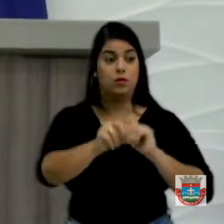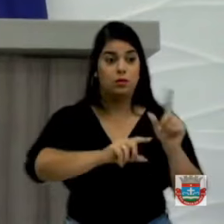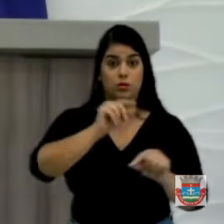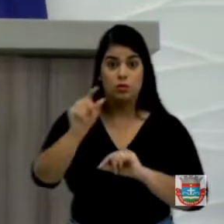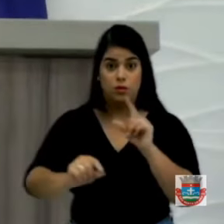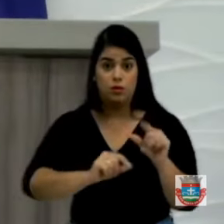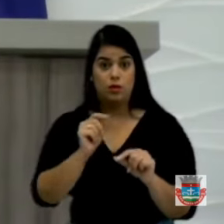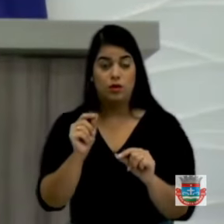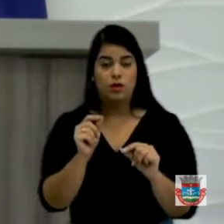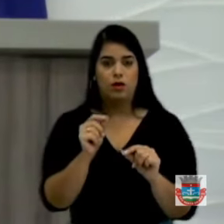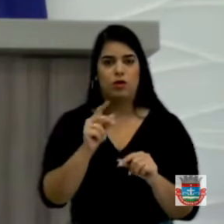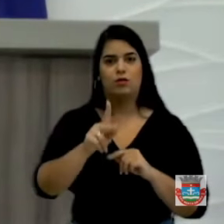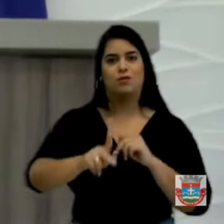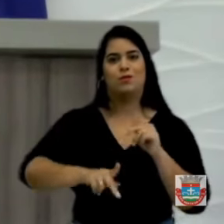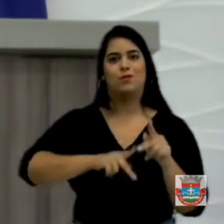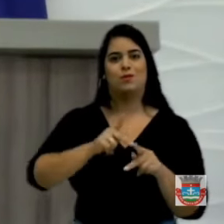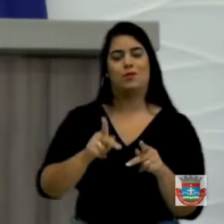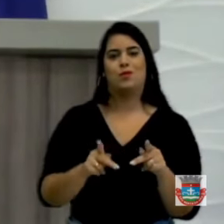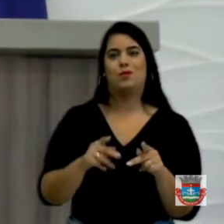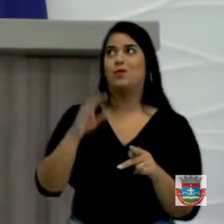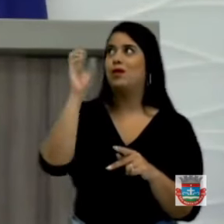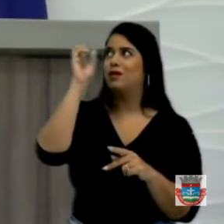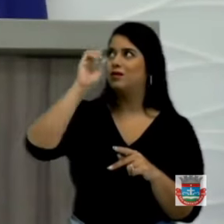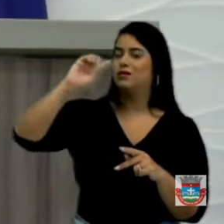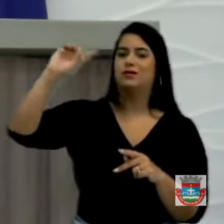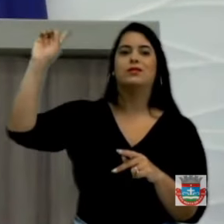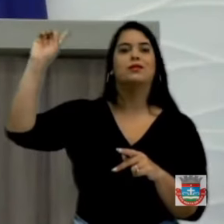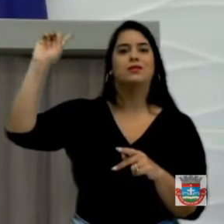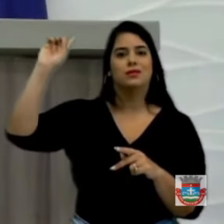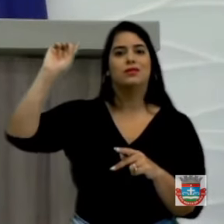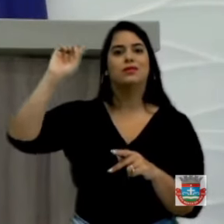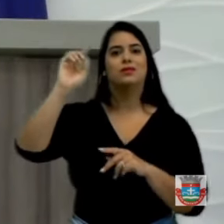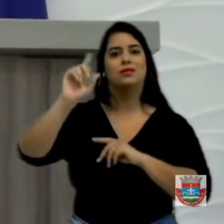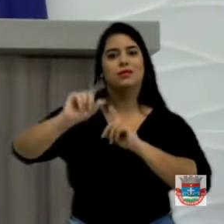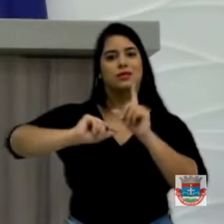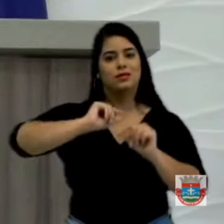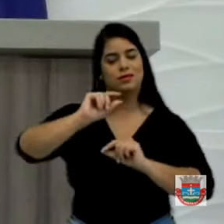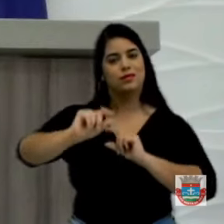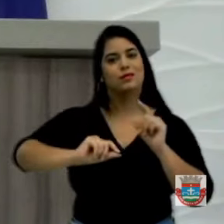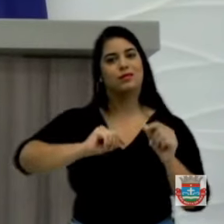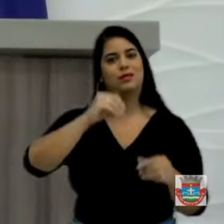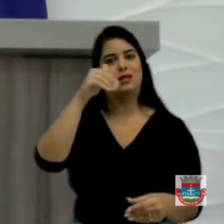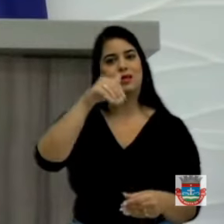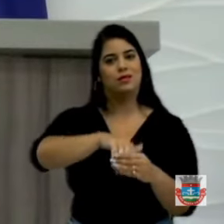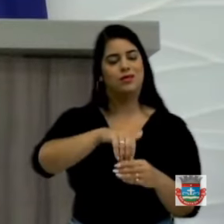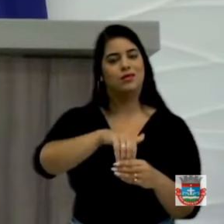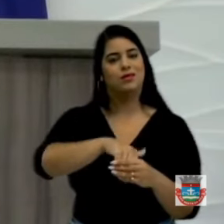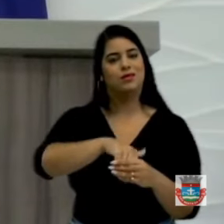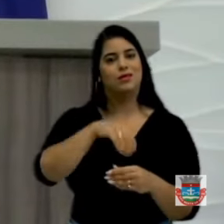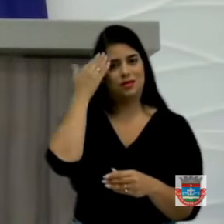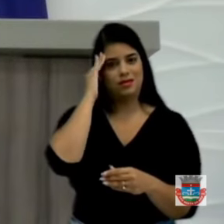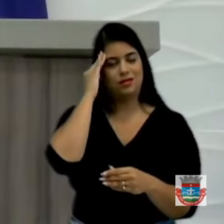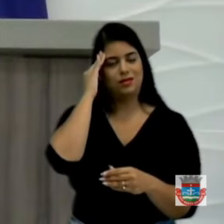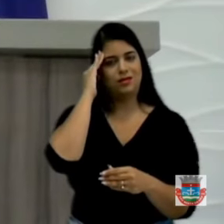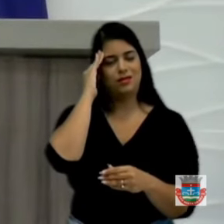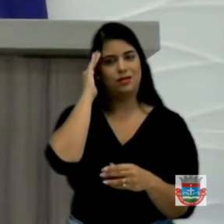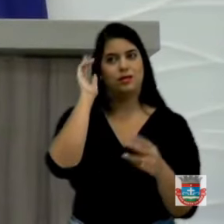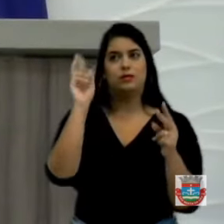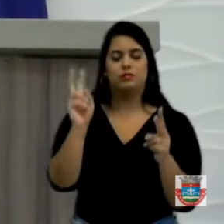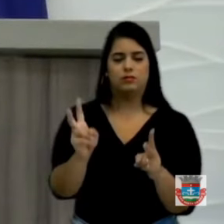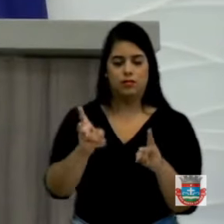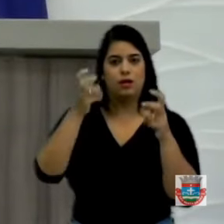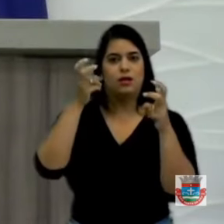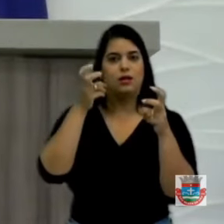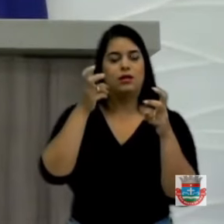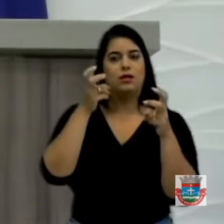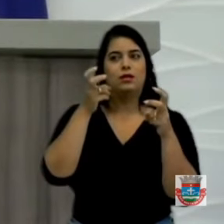povo, é Deus primeiro e o povo. Porque quem vê o serviço, quem acompanha,